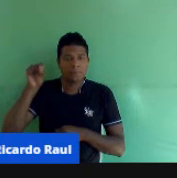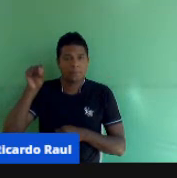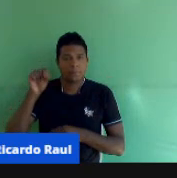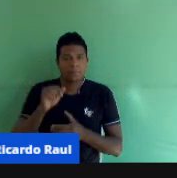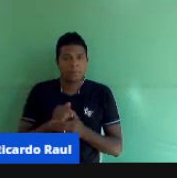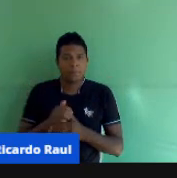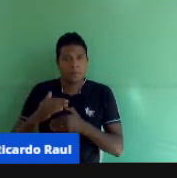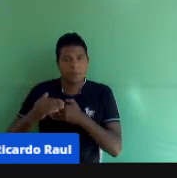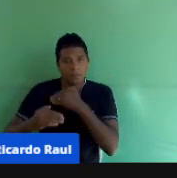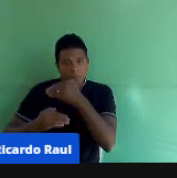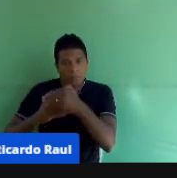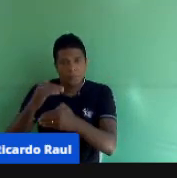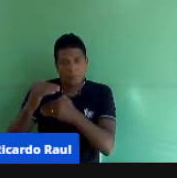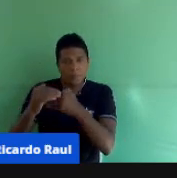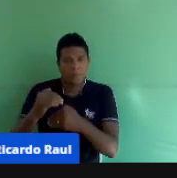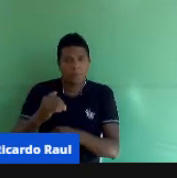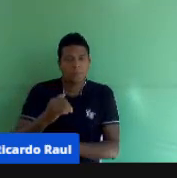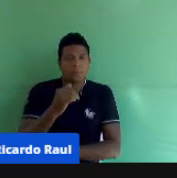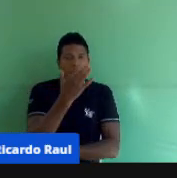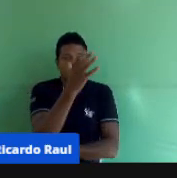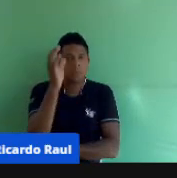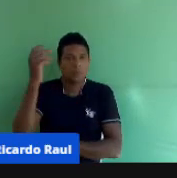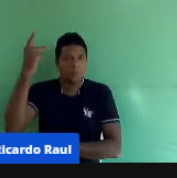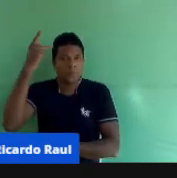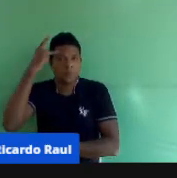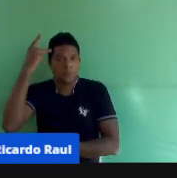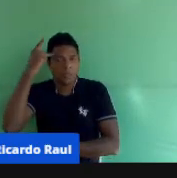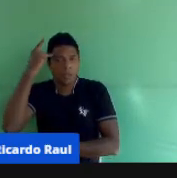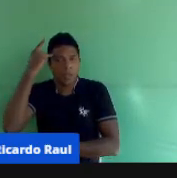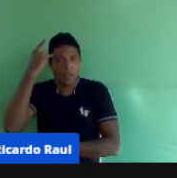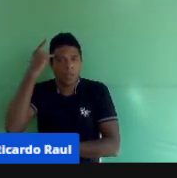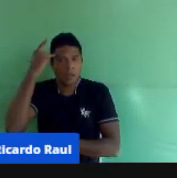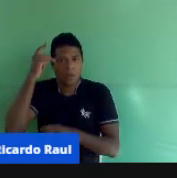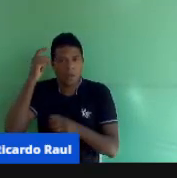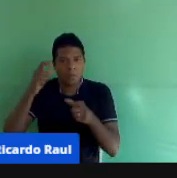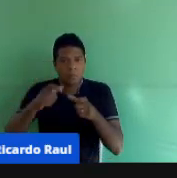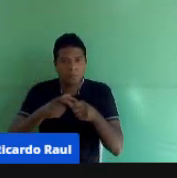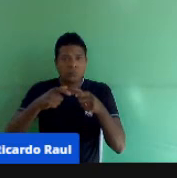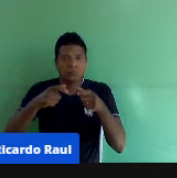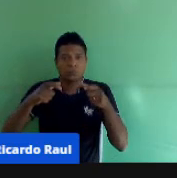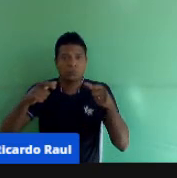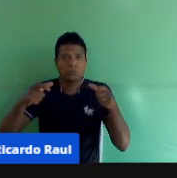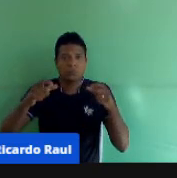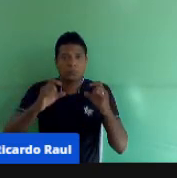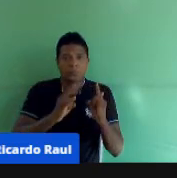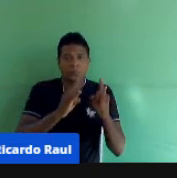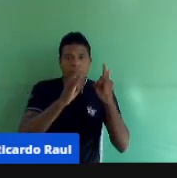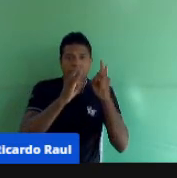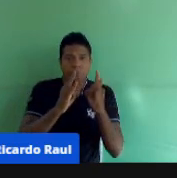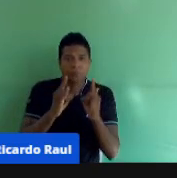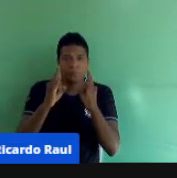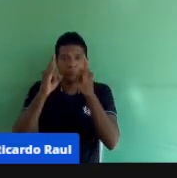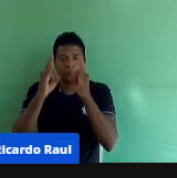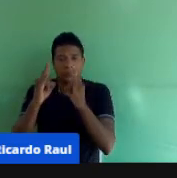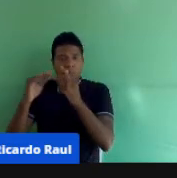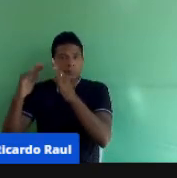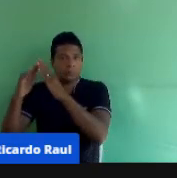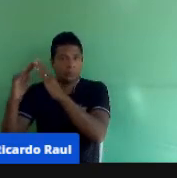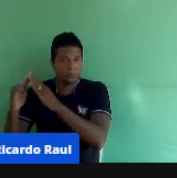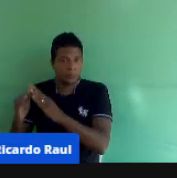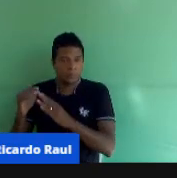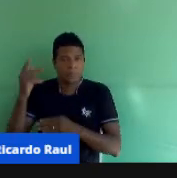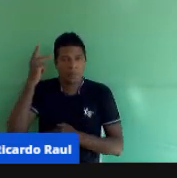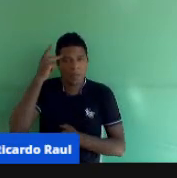de urbanização da cidade de São Paulo, ou o processo de ampliação da produção do espaço urbano da cidade de São Paulo, como